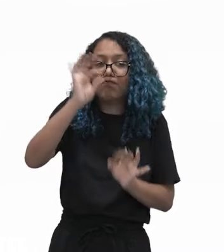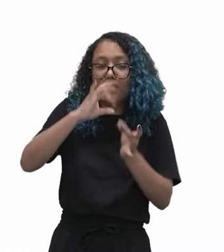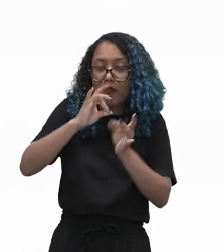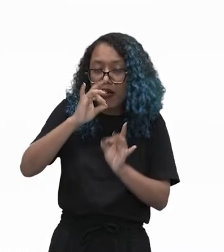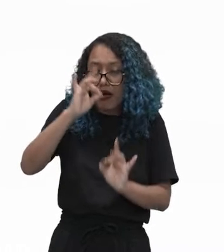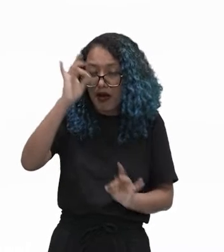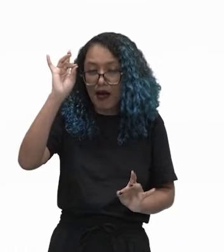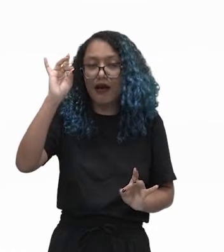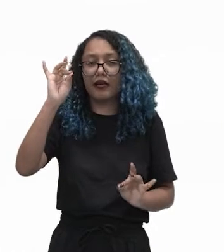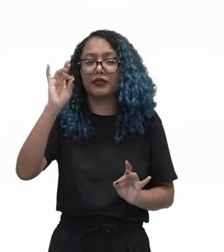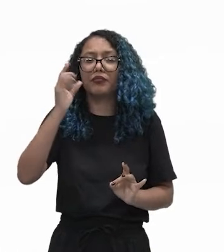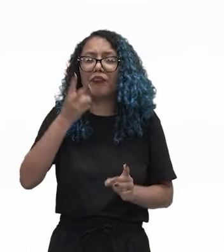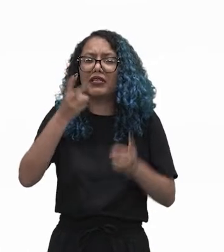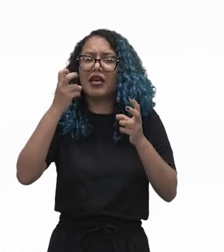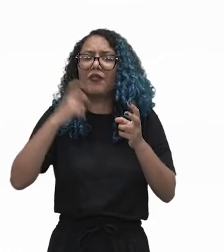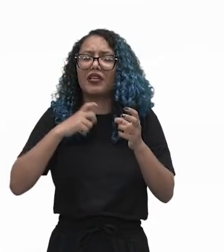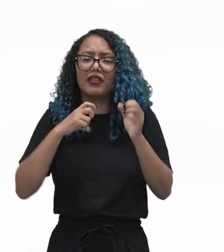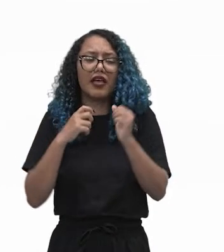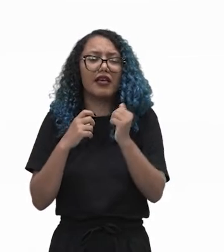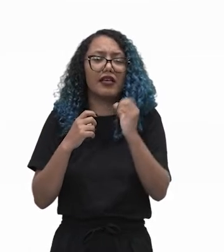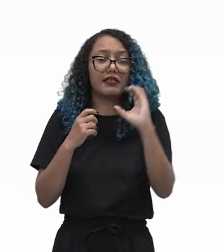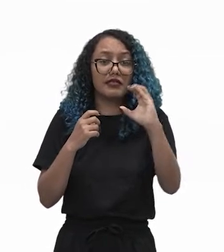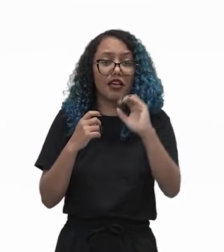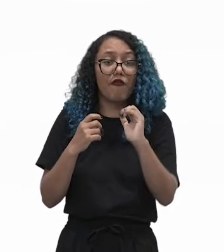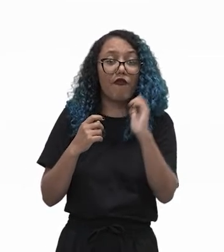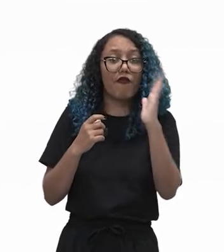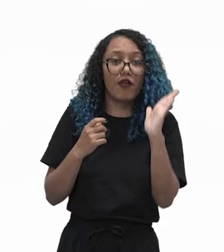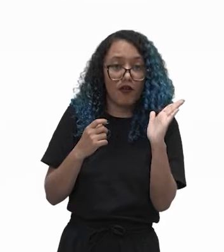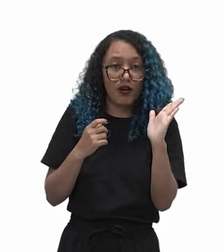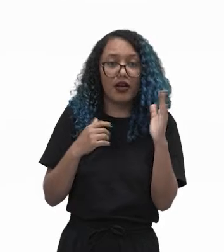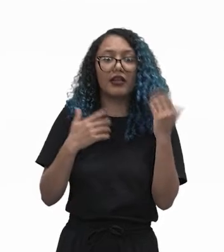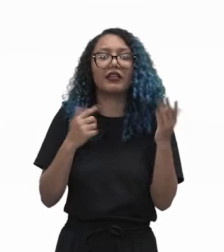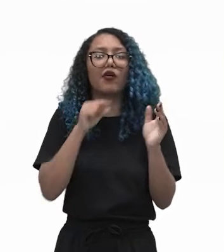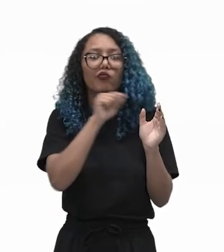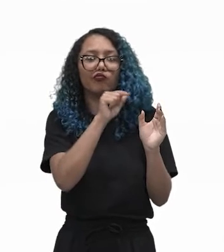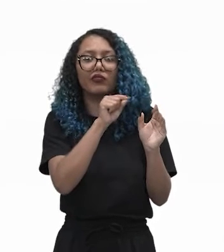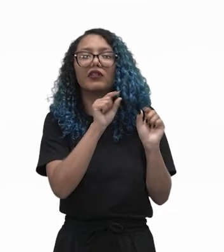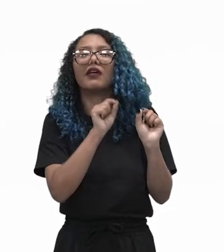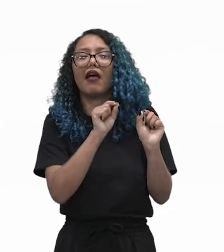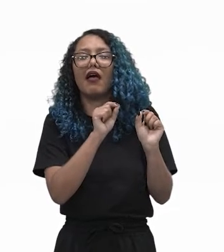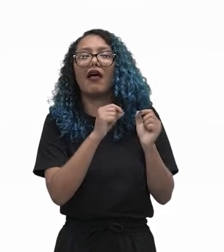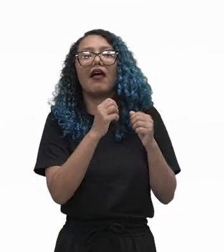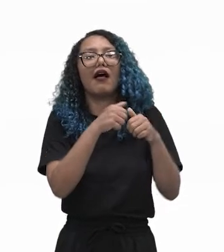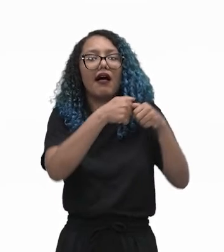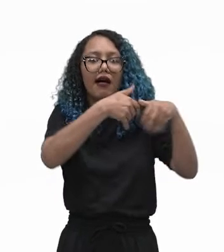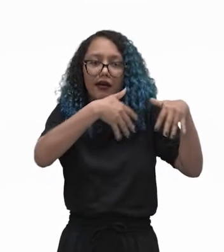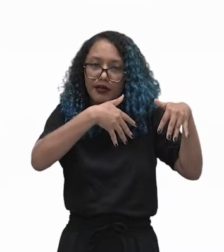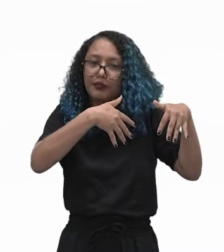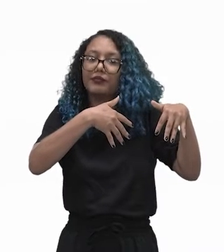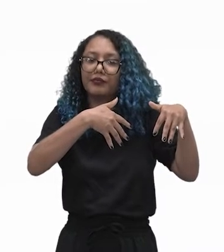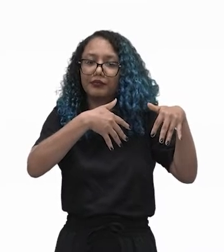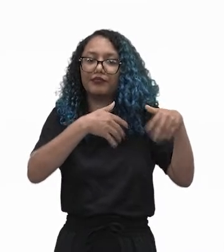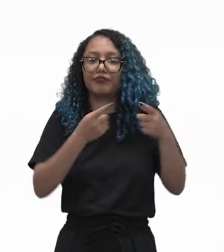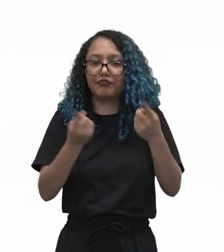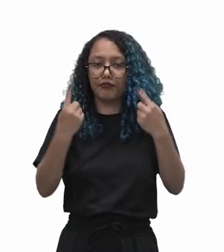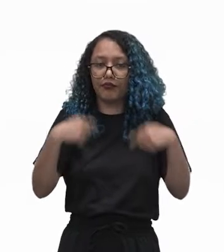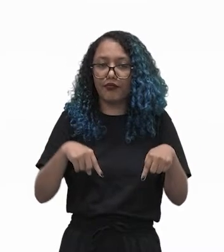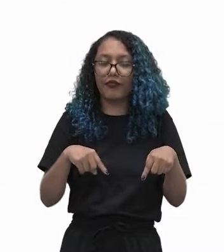carbono fora da principal, então isso representa uma ramificação. Aqui é a mesma coisa,